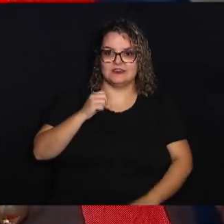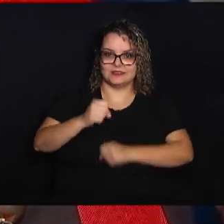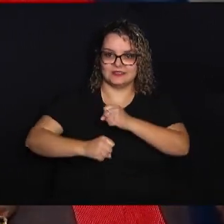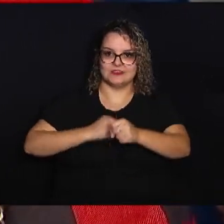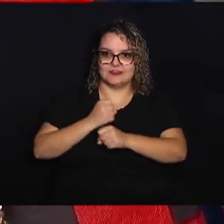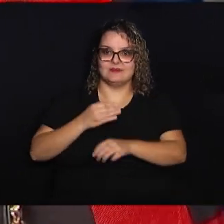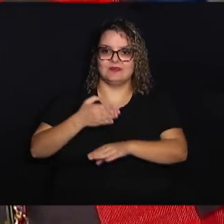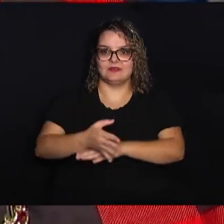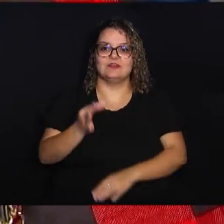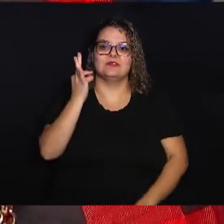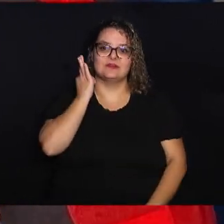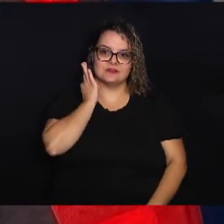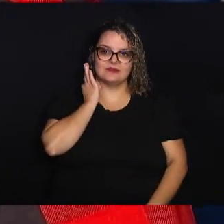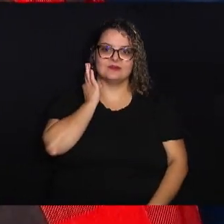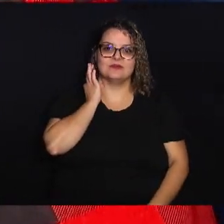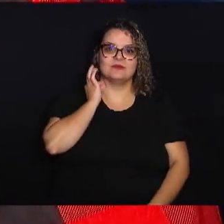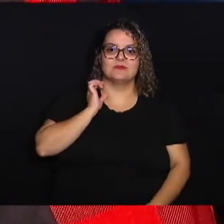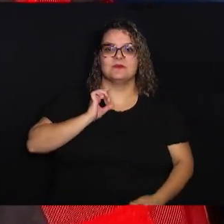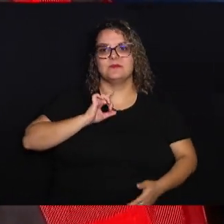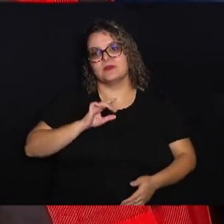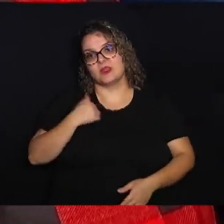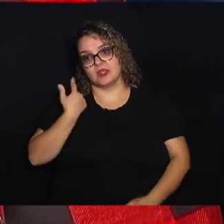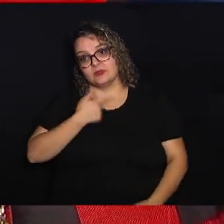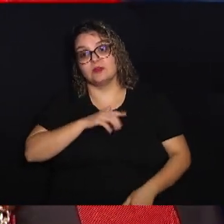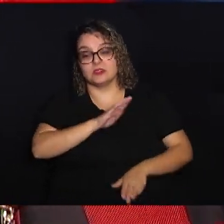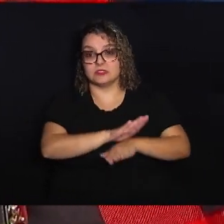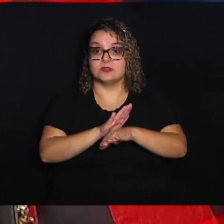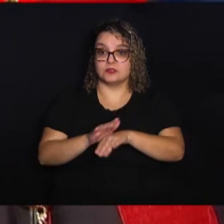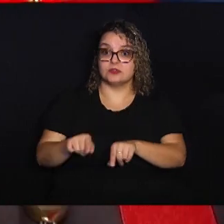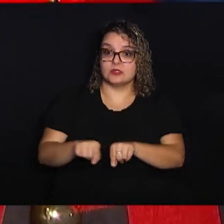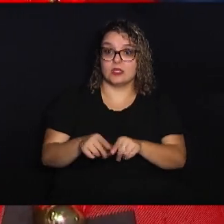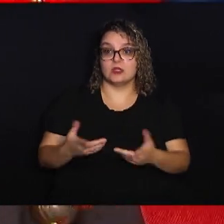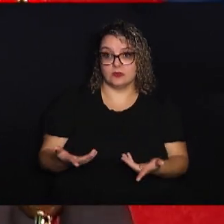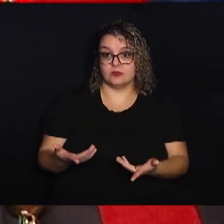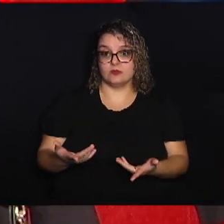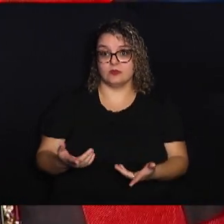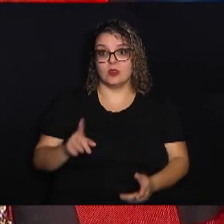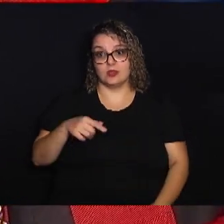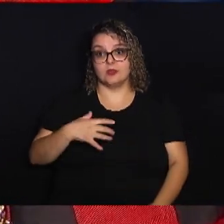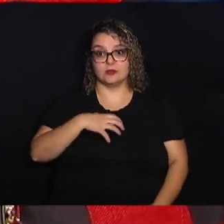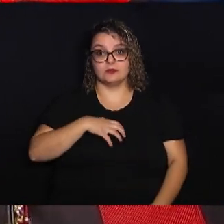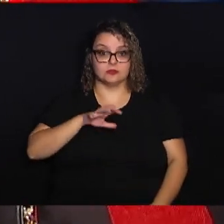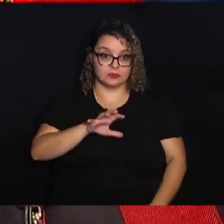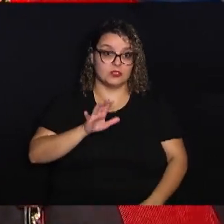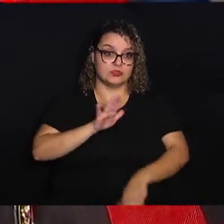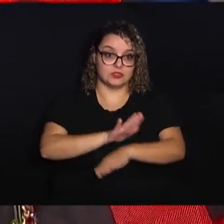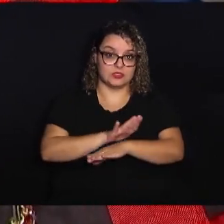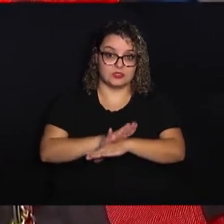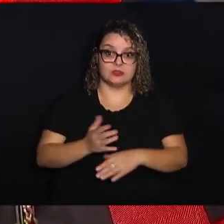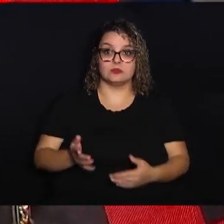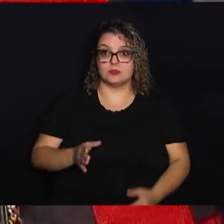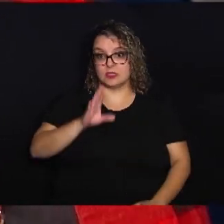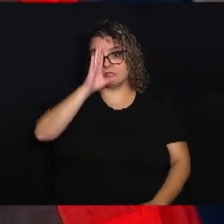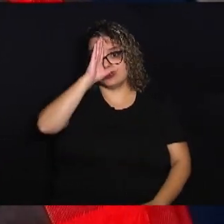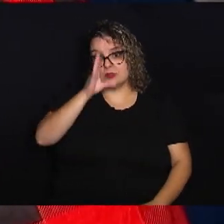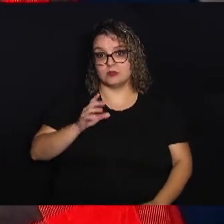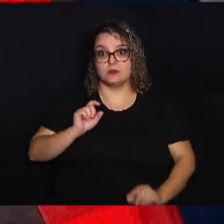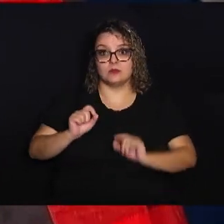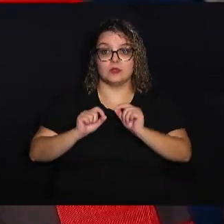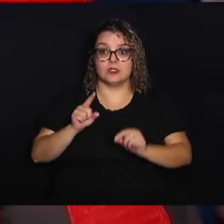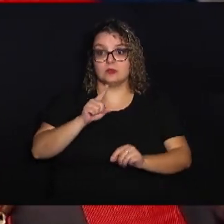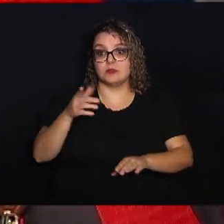já têm que ter o discernimento das coisas. Vamos com as notícias do Legislativo, porque ontem foi dia da 39ª reunião